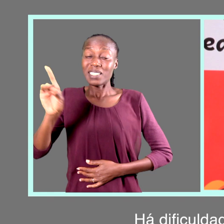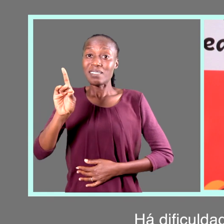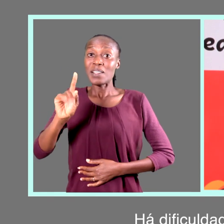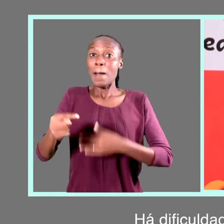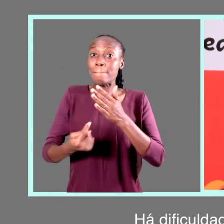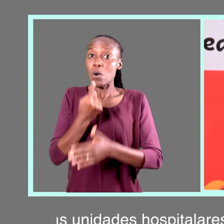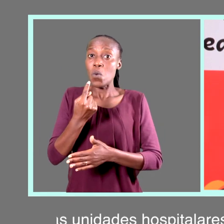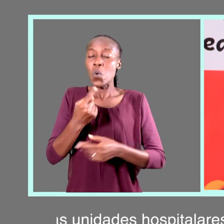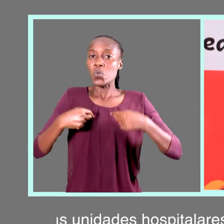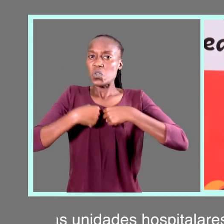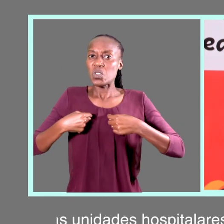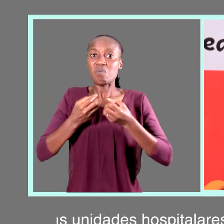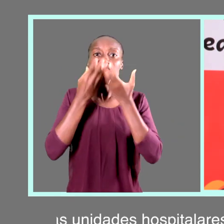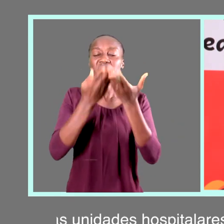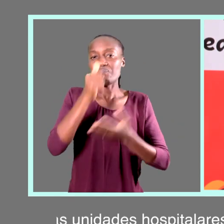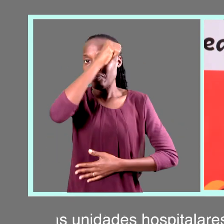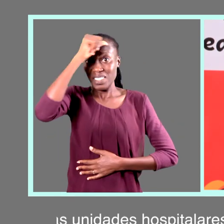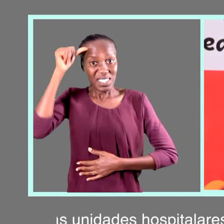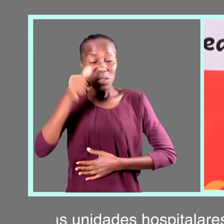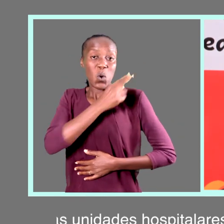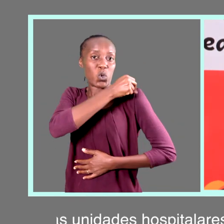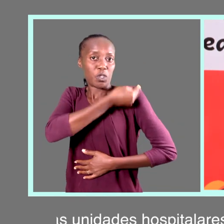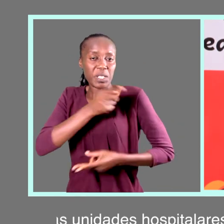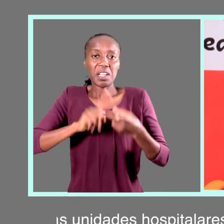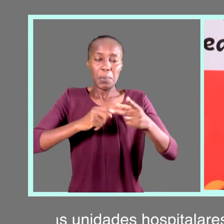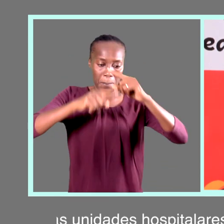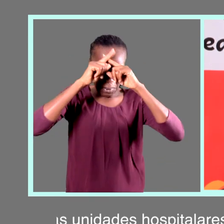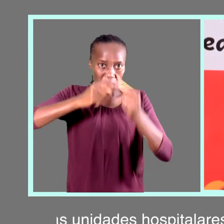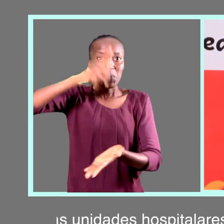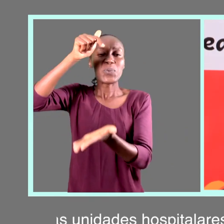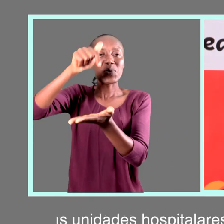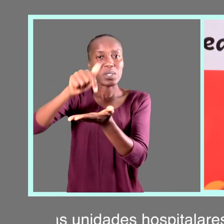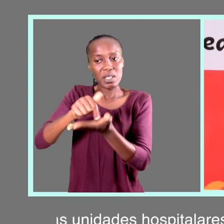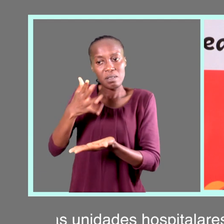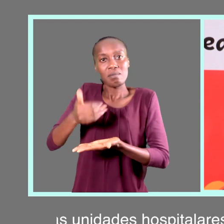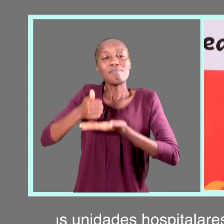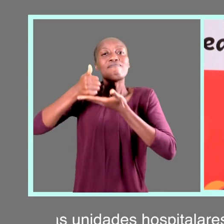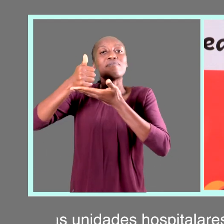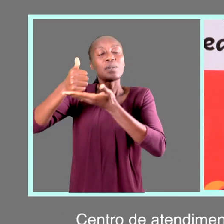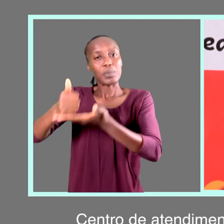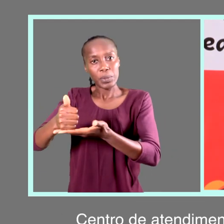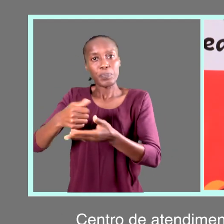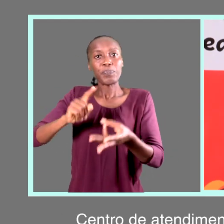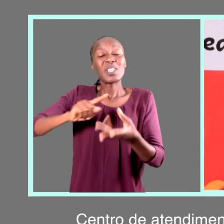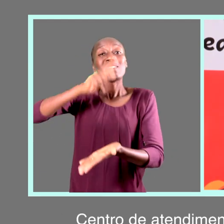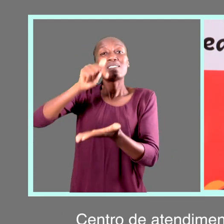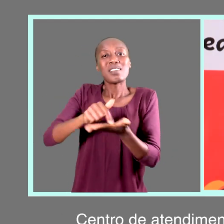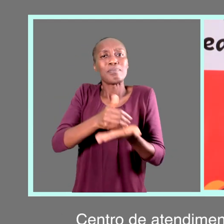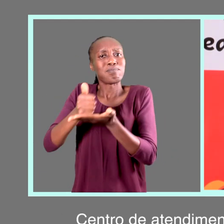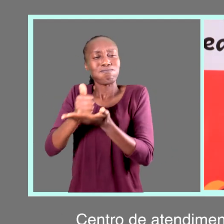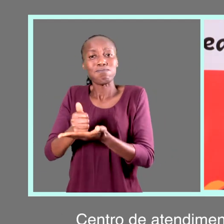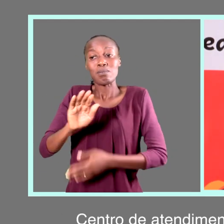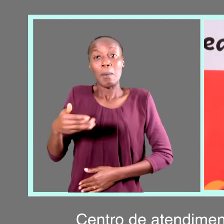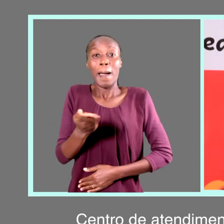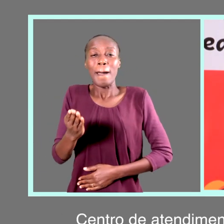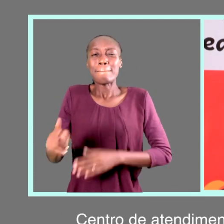em denunciar, porque as unidades hospitalares, as unidades policiais, os centros de acolhimento, os centros de